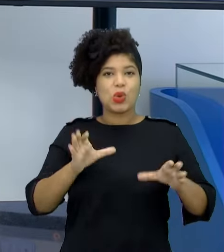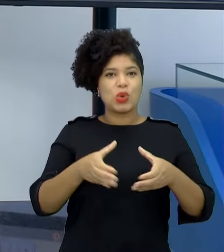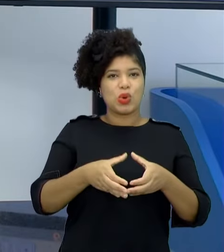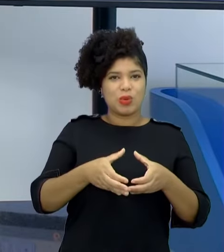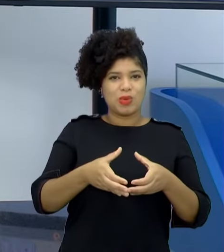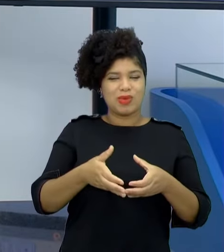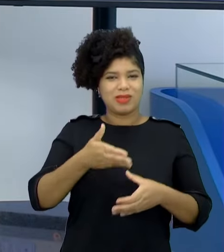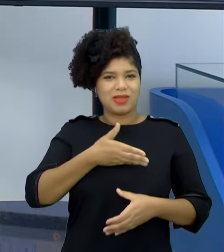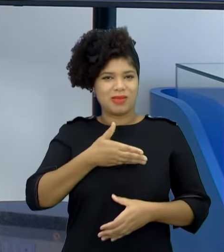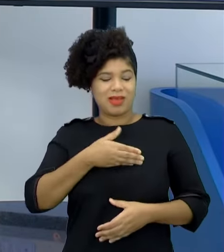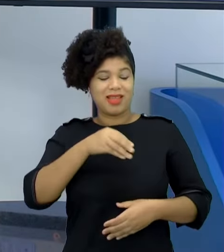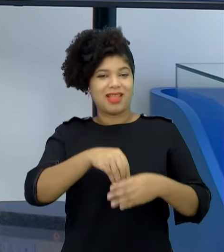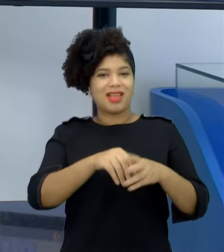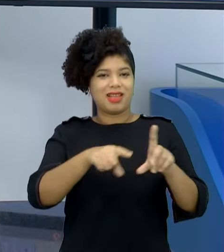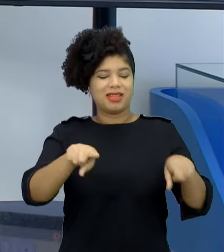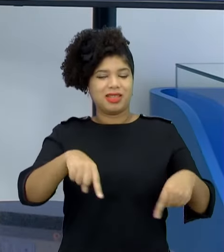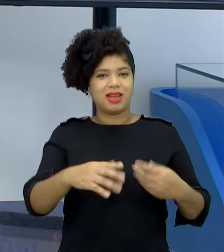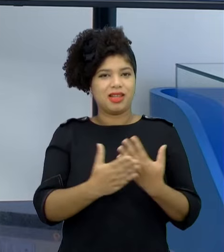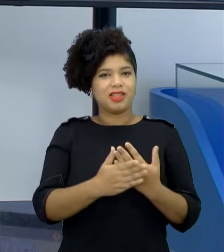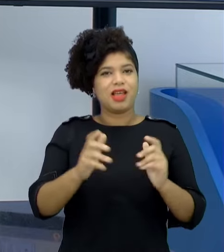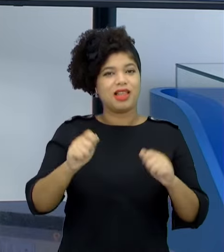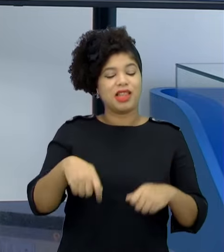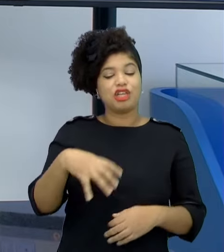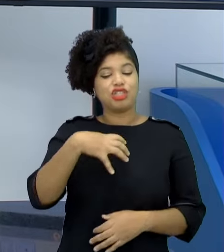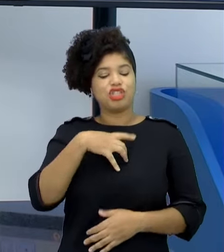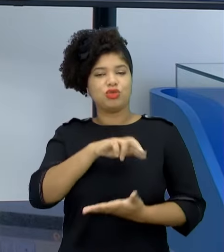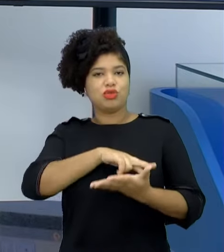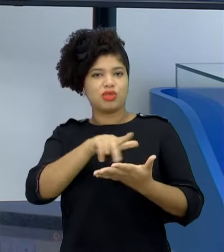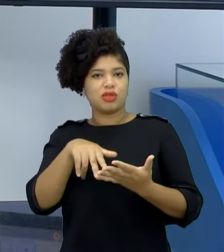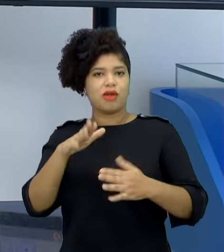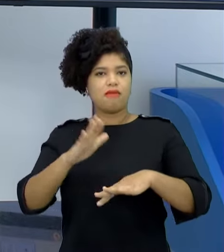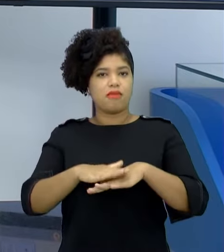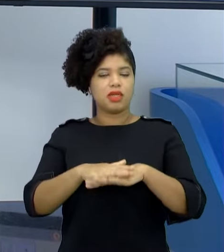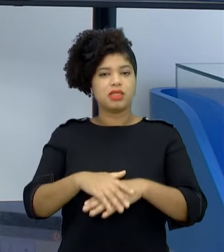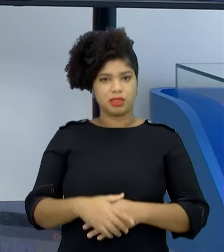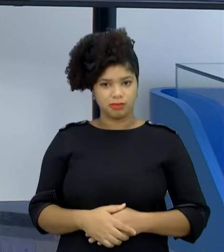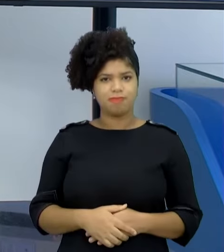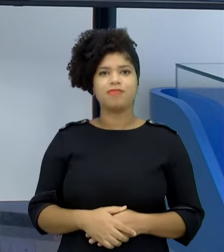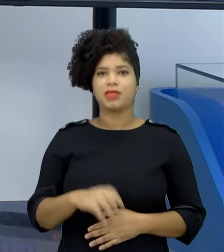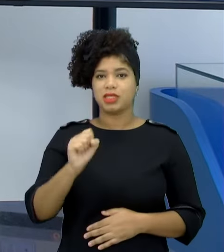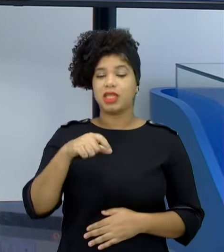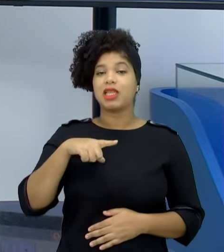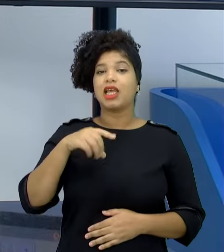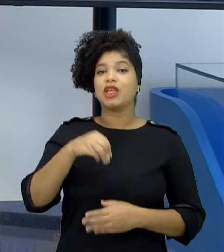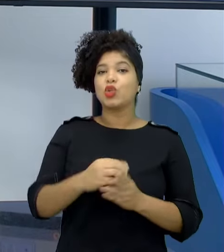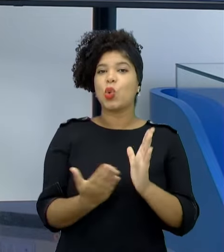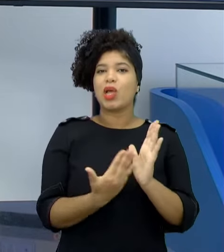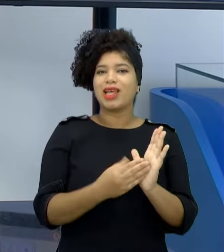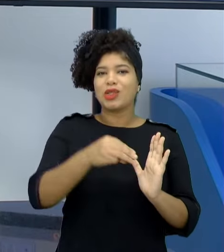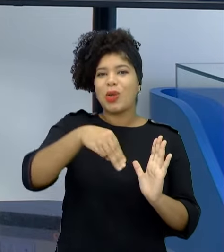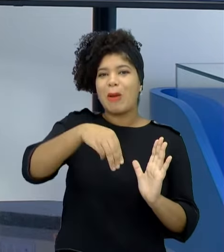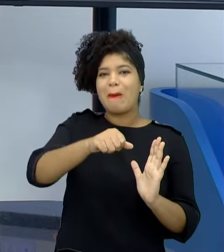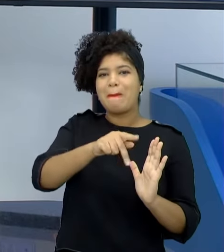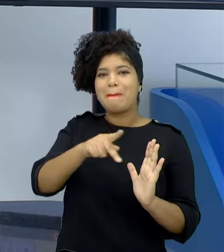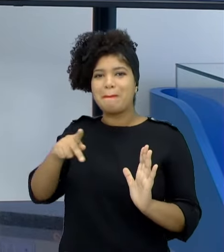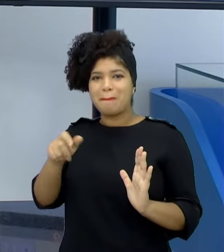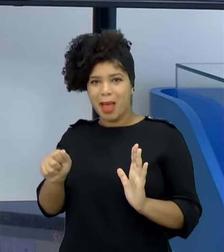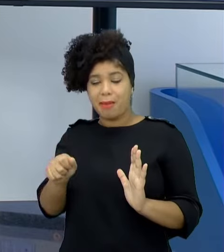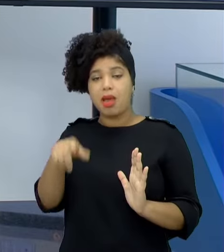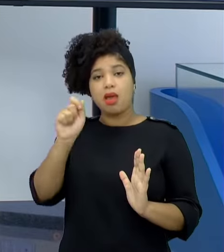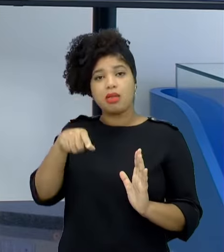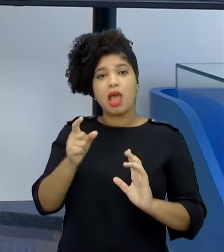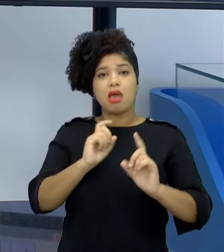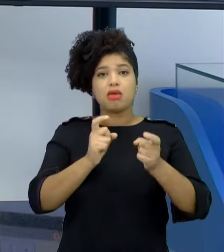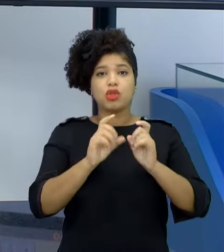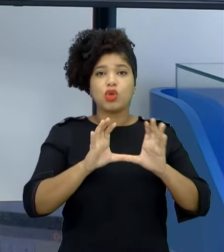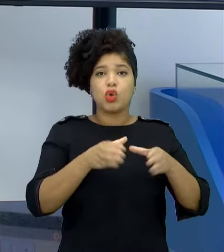reunidos ali, fazendo as diversas modalidades que a gente tem aí no mapa disponíveis, que podem ser reuniões do tipo de grupo mesmo,